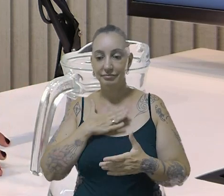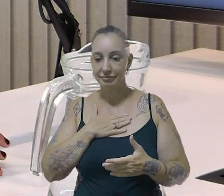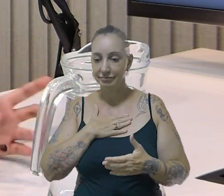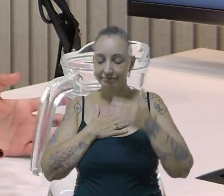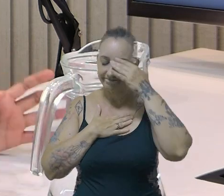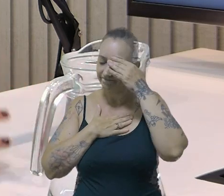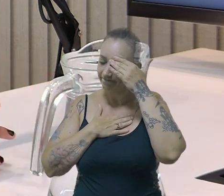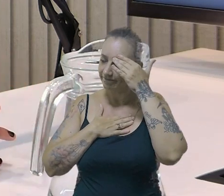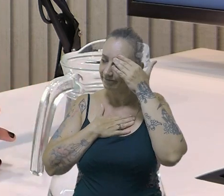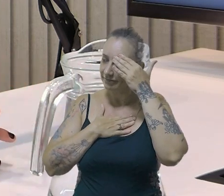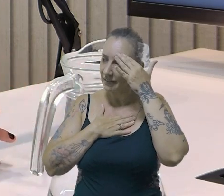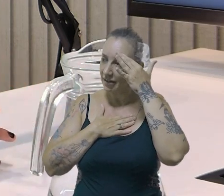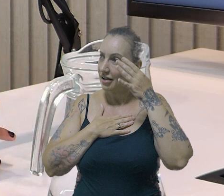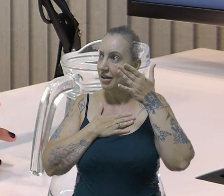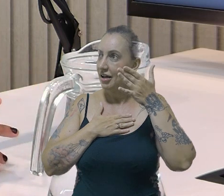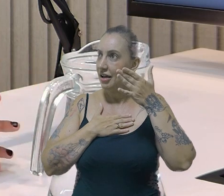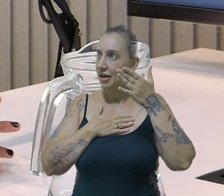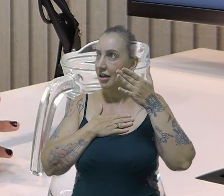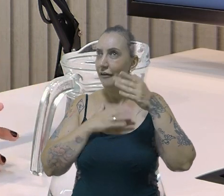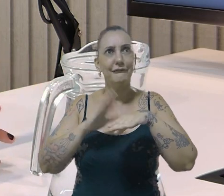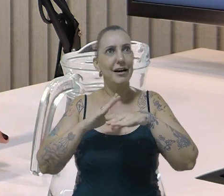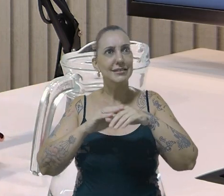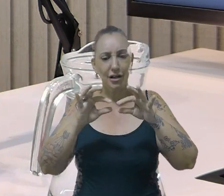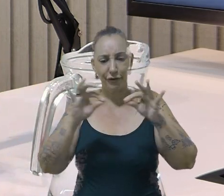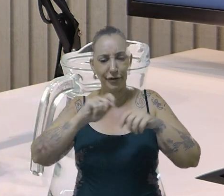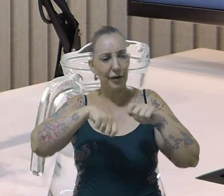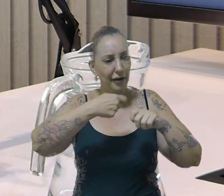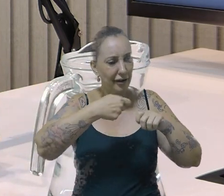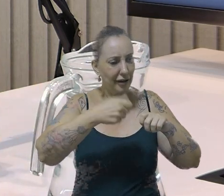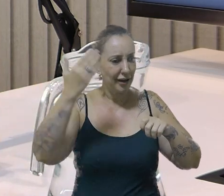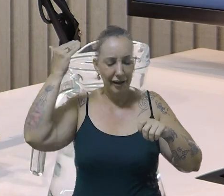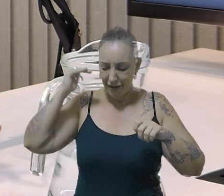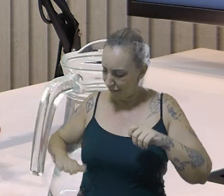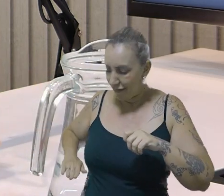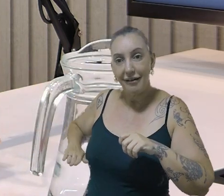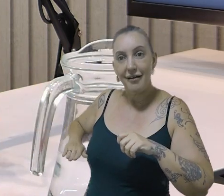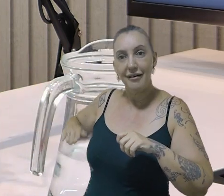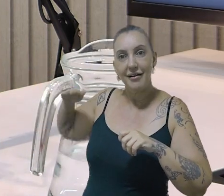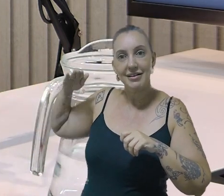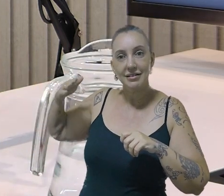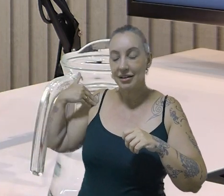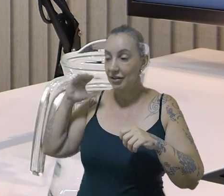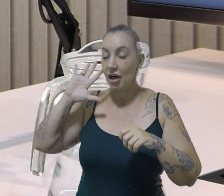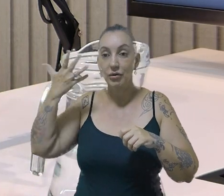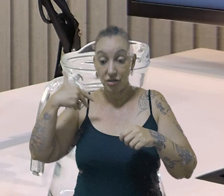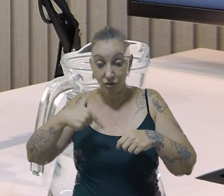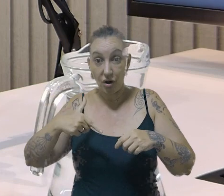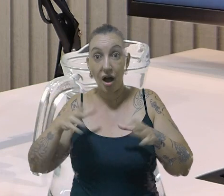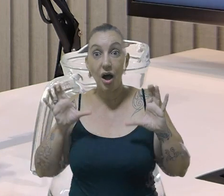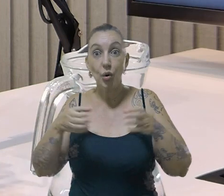remendando o cabo no viga assim tá sabe tipo assim a eu gente que que aconteceu que de repente eu tô aqui Uhum